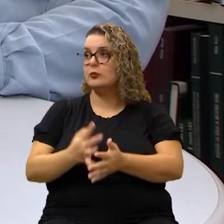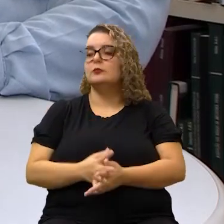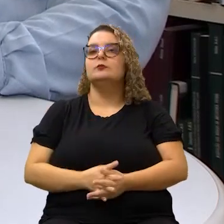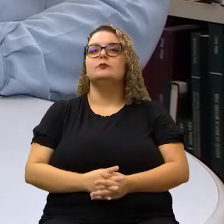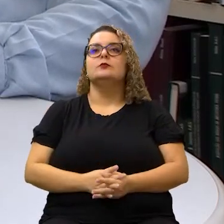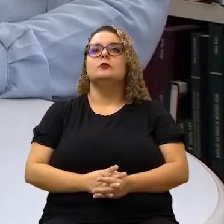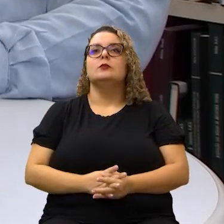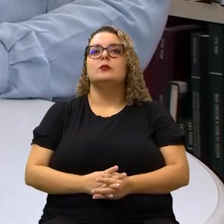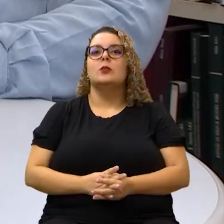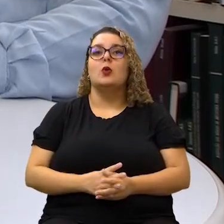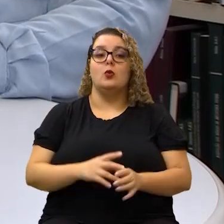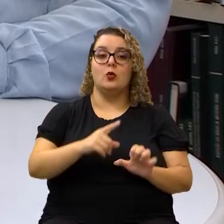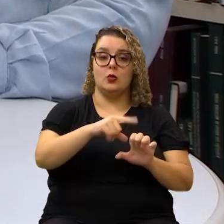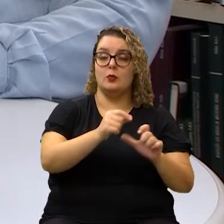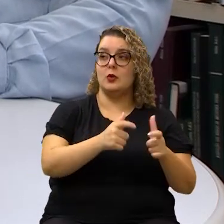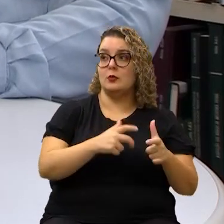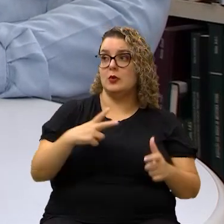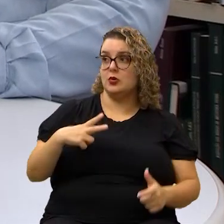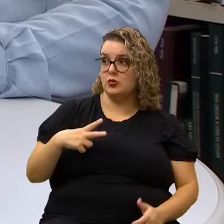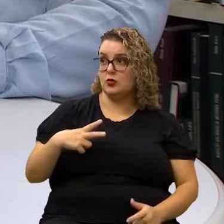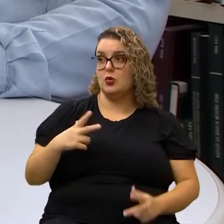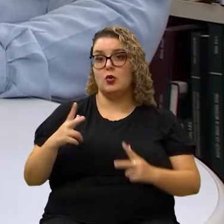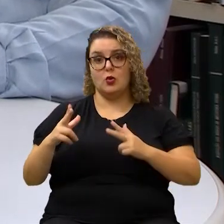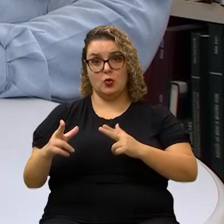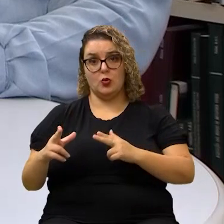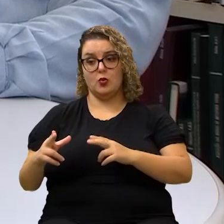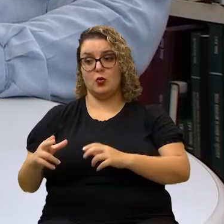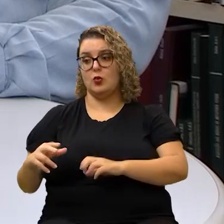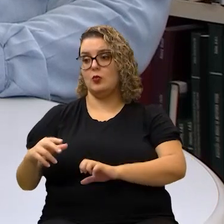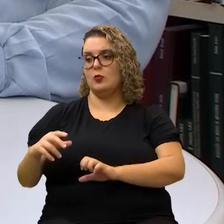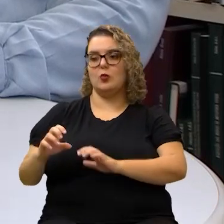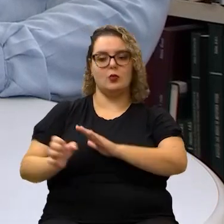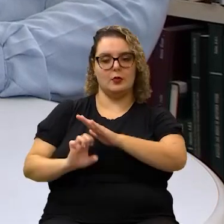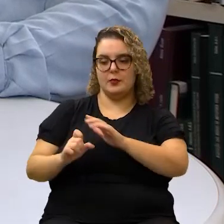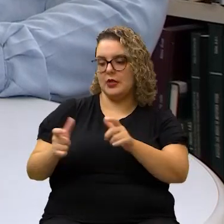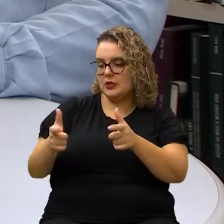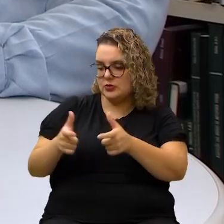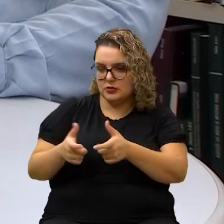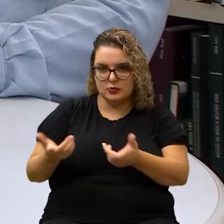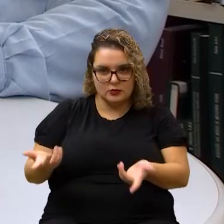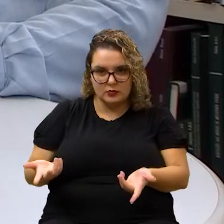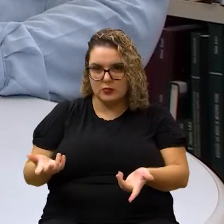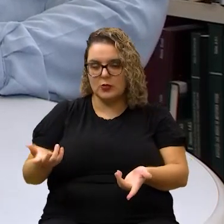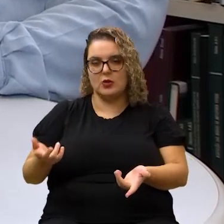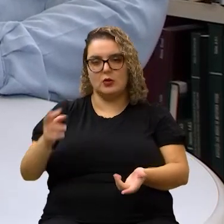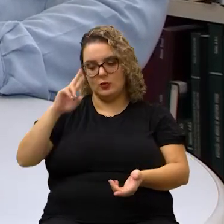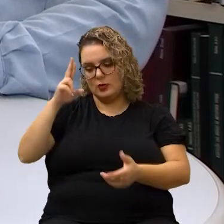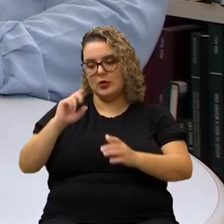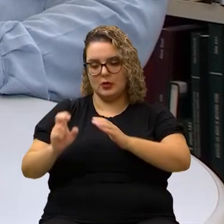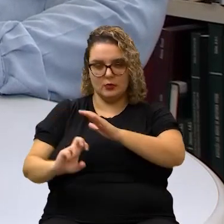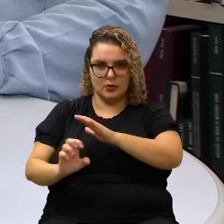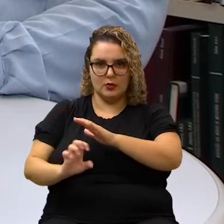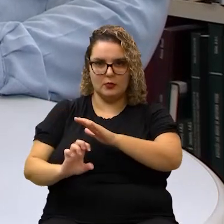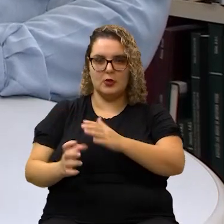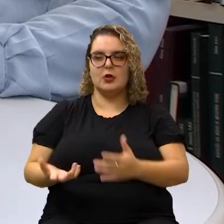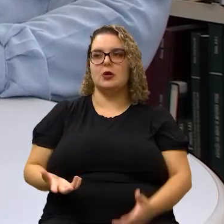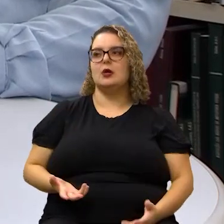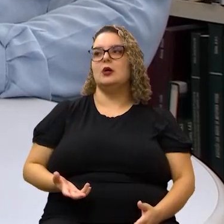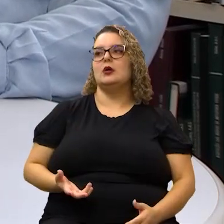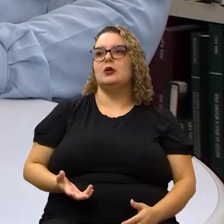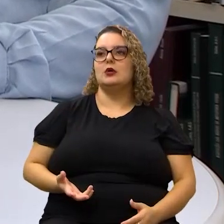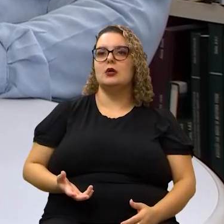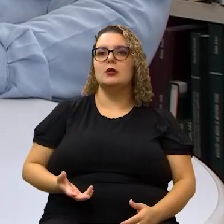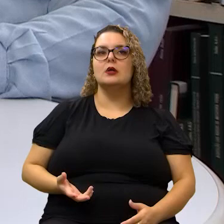perguntou, tanto o microempreendedor individual, como o microempresário e como também aí a empresa de pequeno porte,